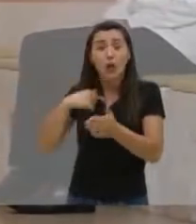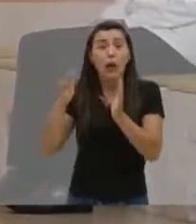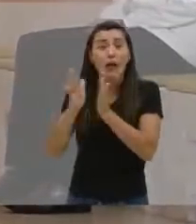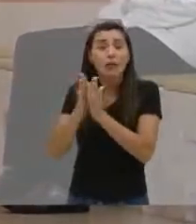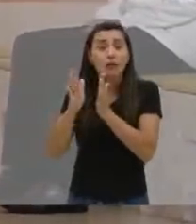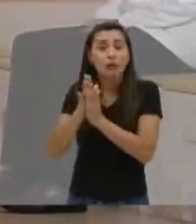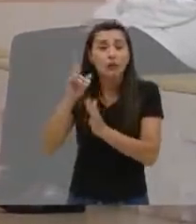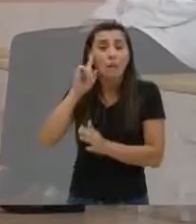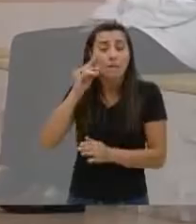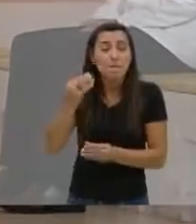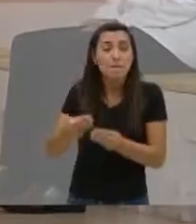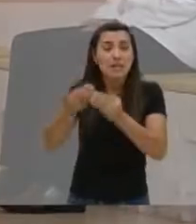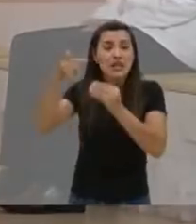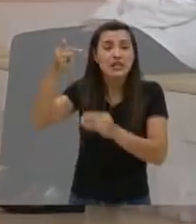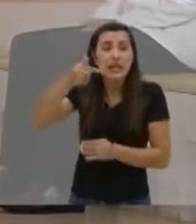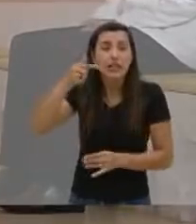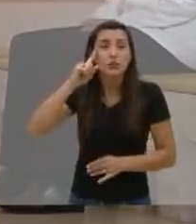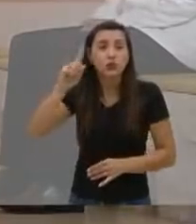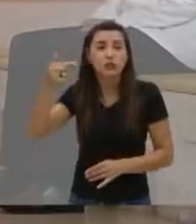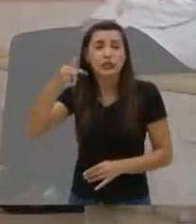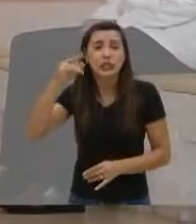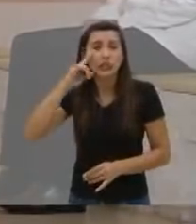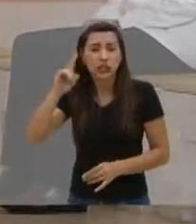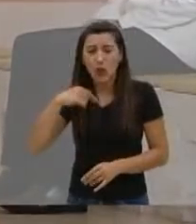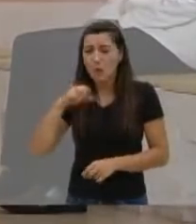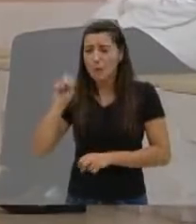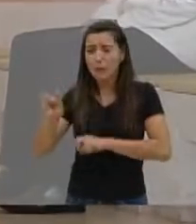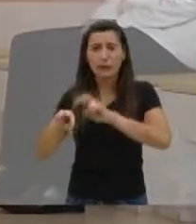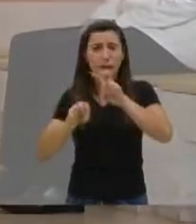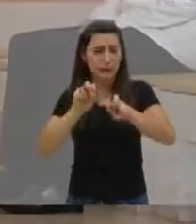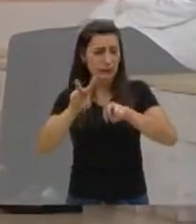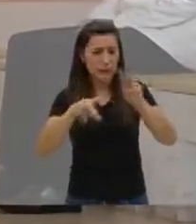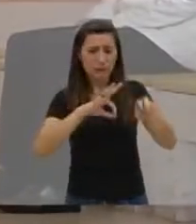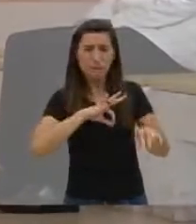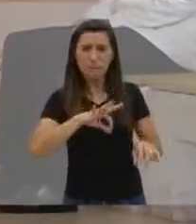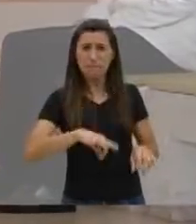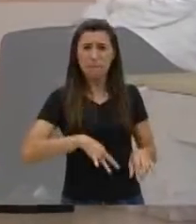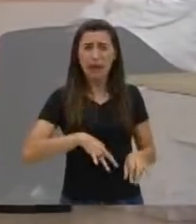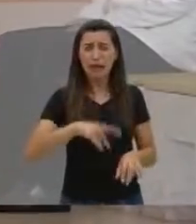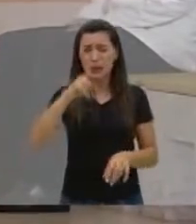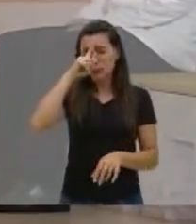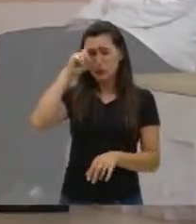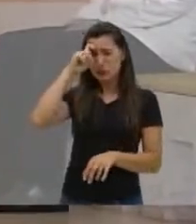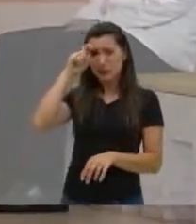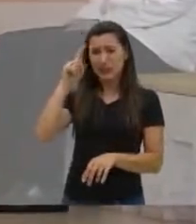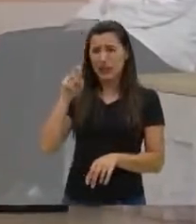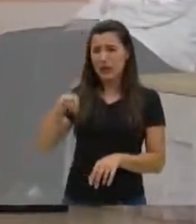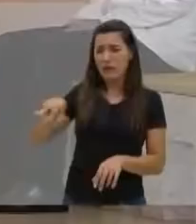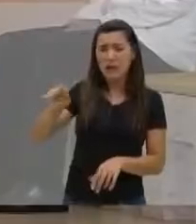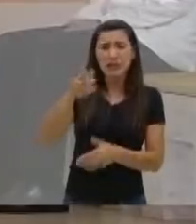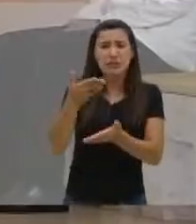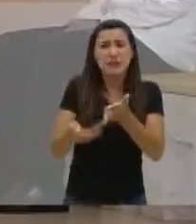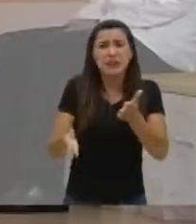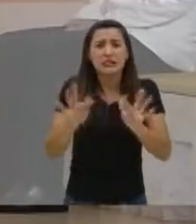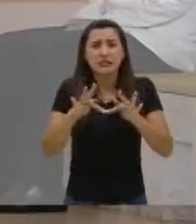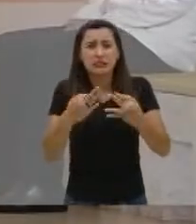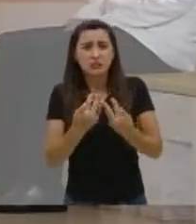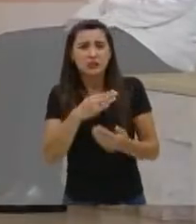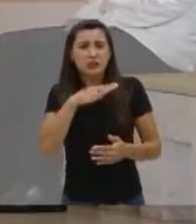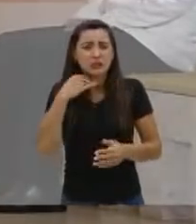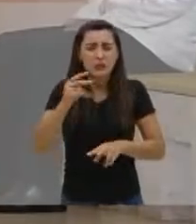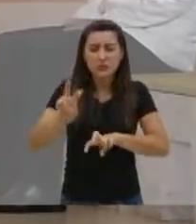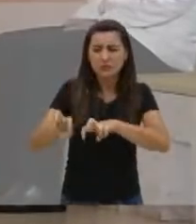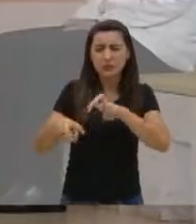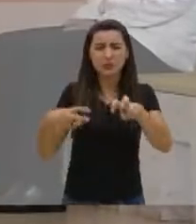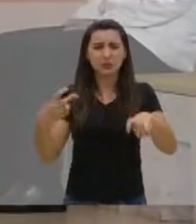dia, de ver colegas sacerdotes meus entubados, perder familiares, de ver pessoas que